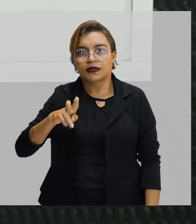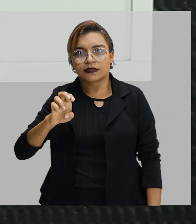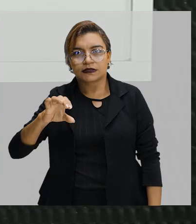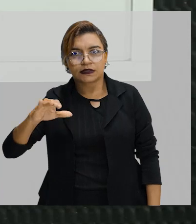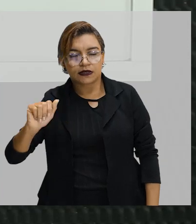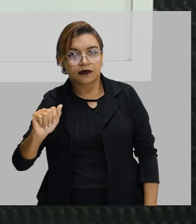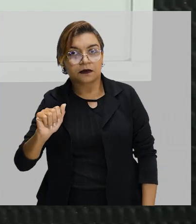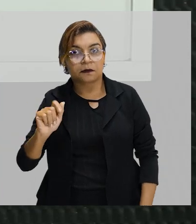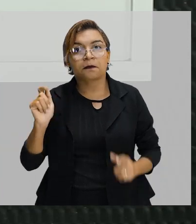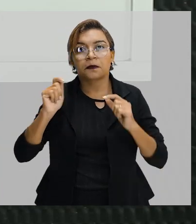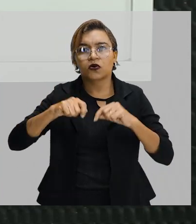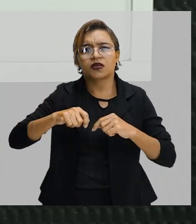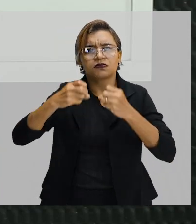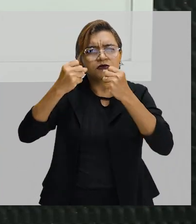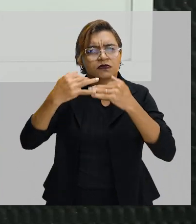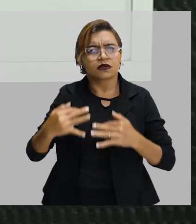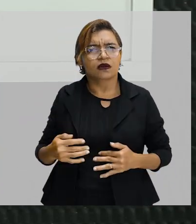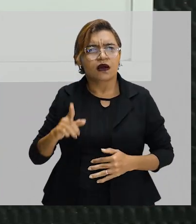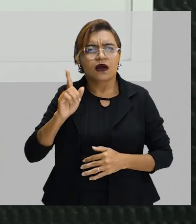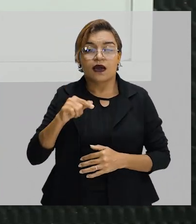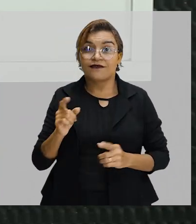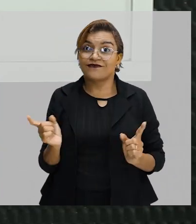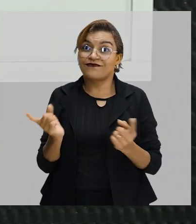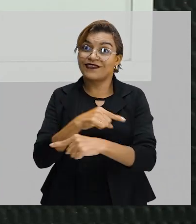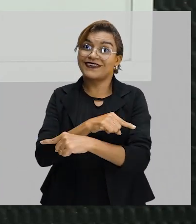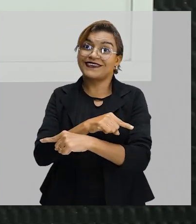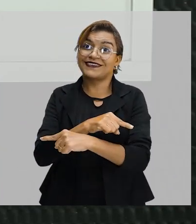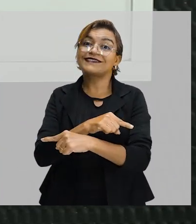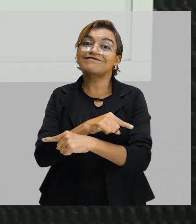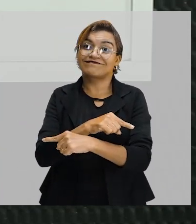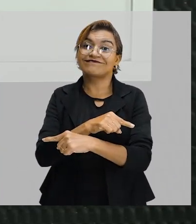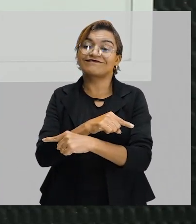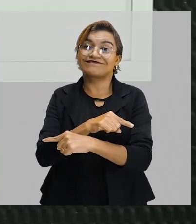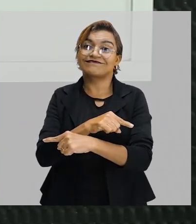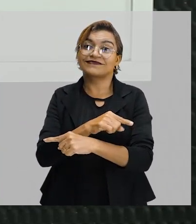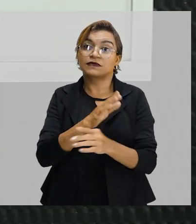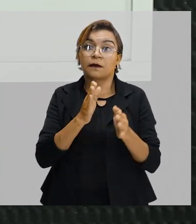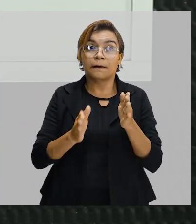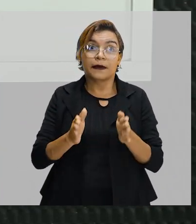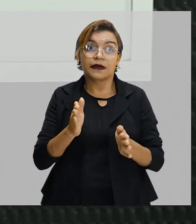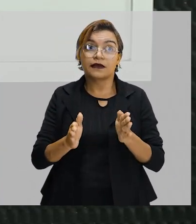nós podemos também dizer que ela é o inverso do período.